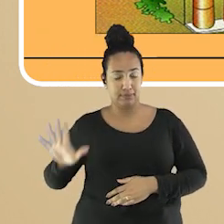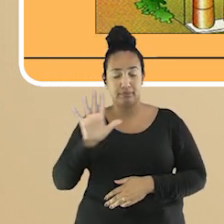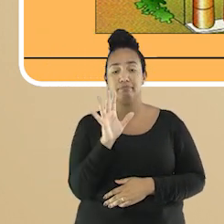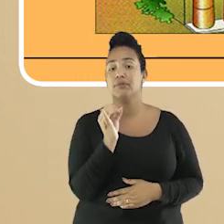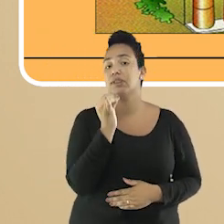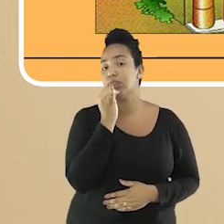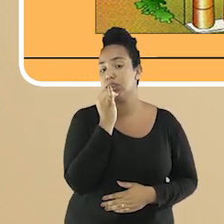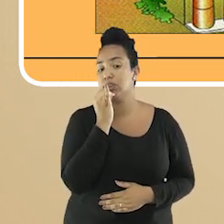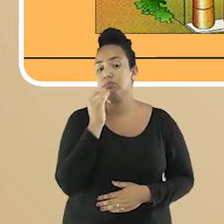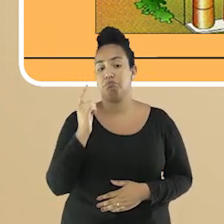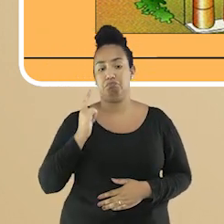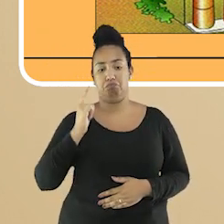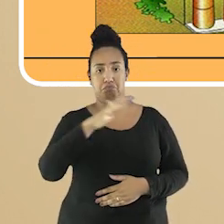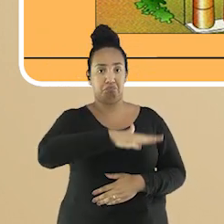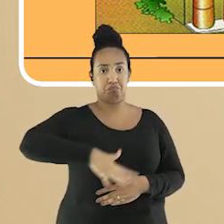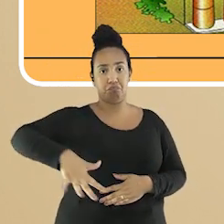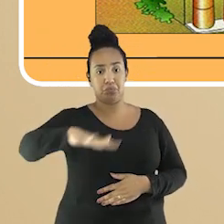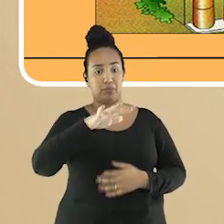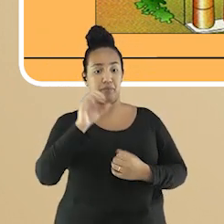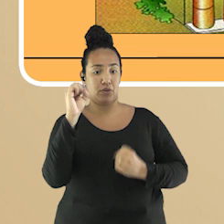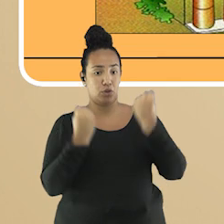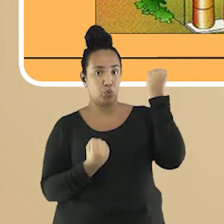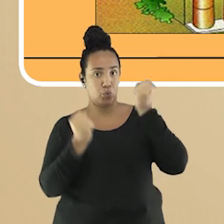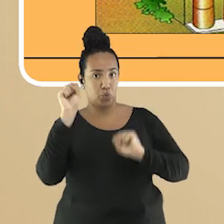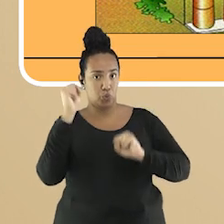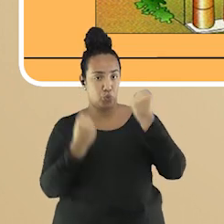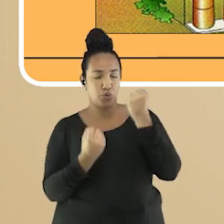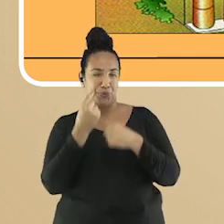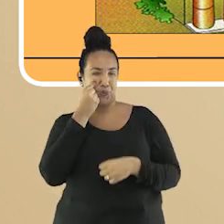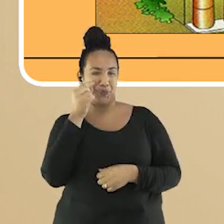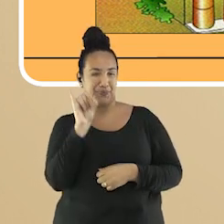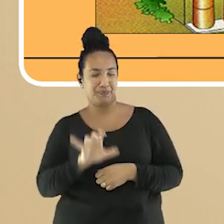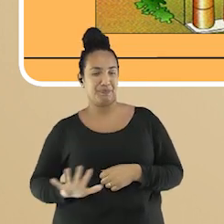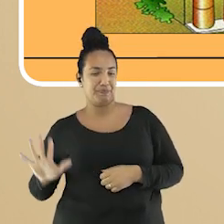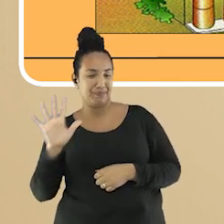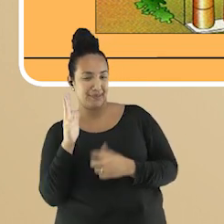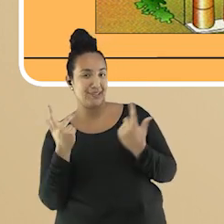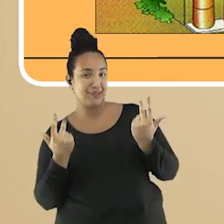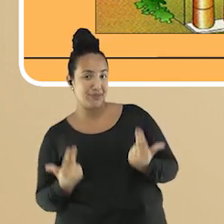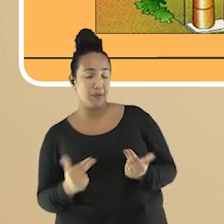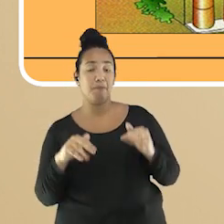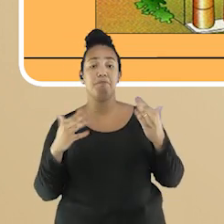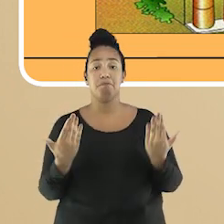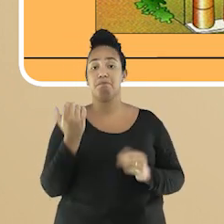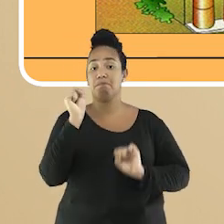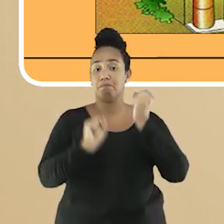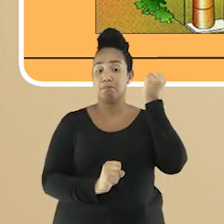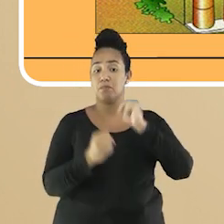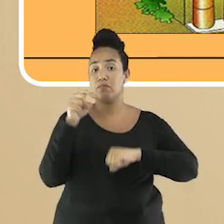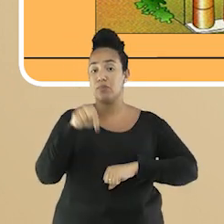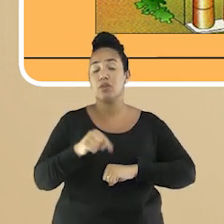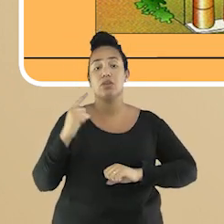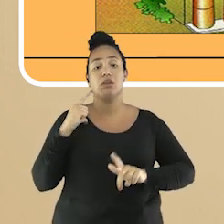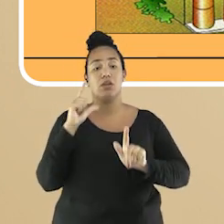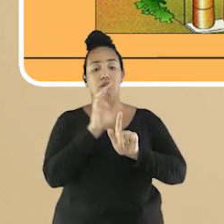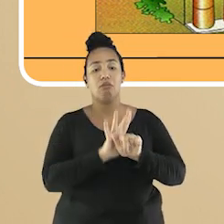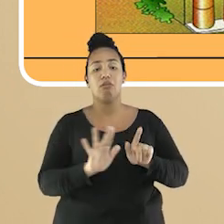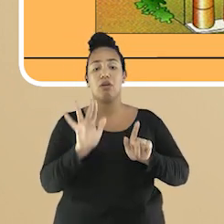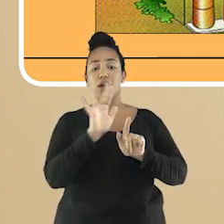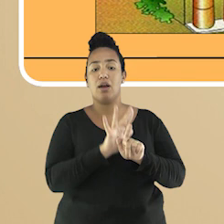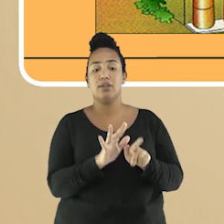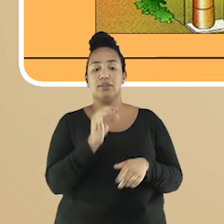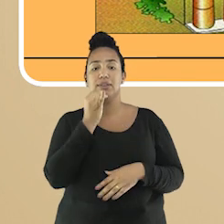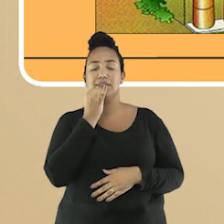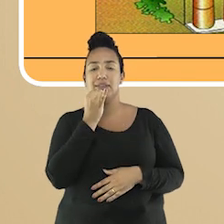que eu tenho um ambiente industrializado como o exibido aqui, tá? Essas indústrias, gente, vão emitir gases com